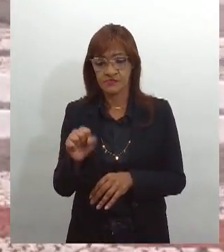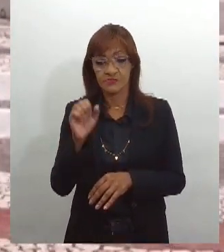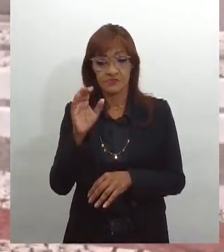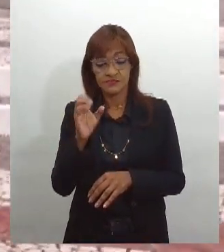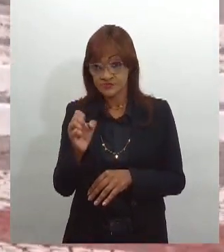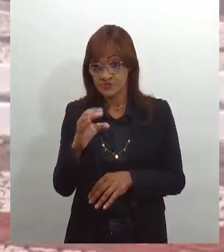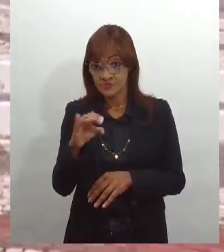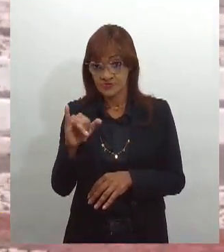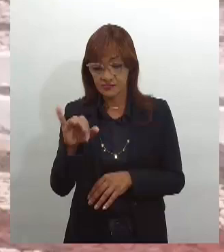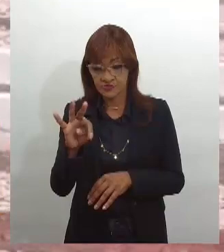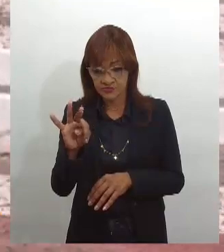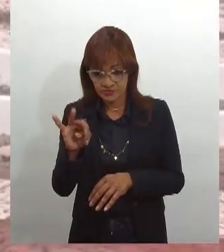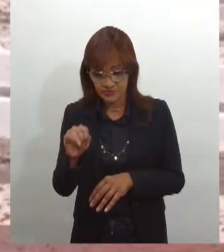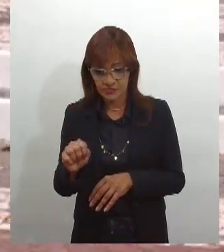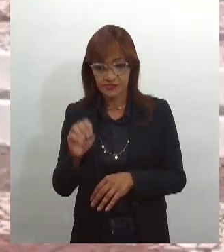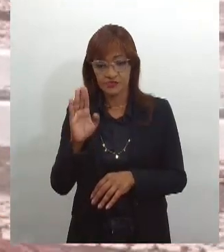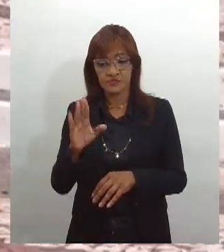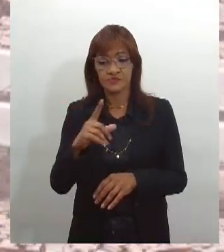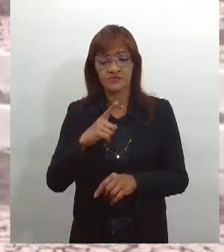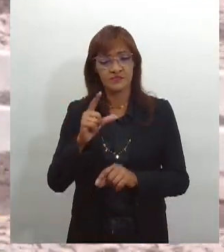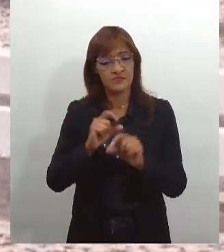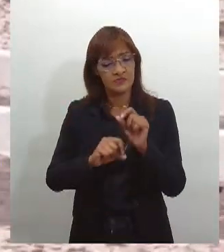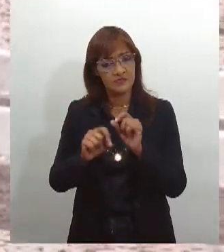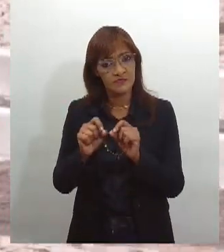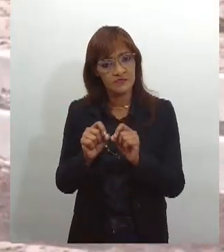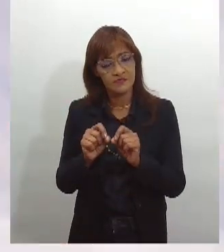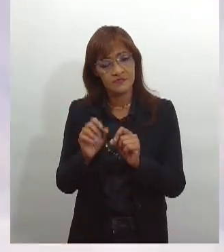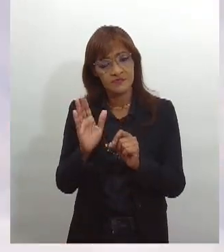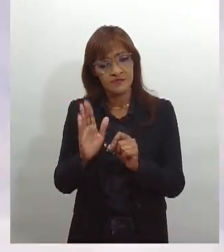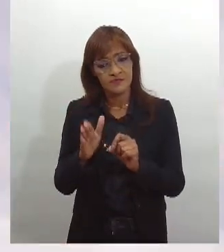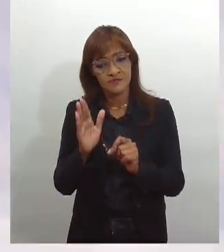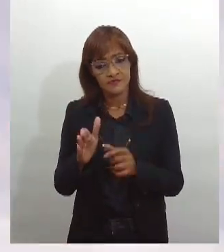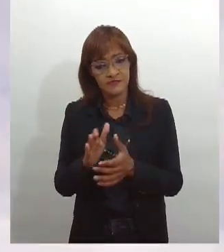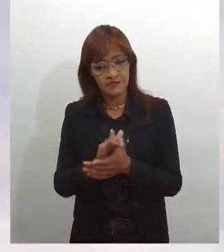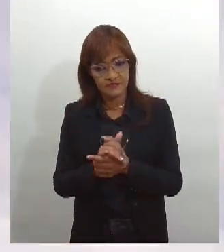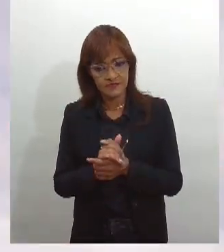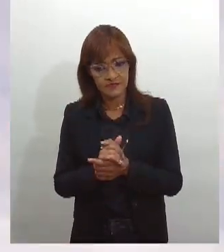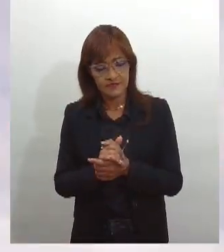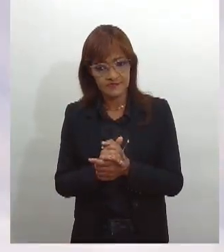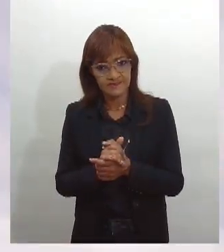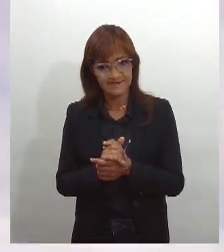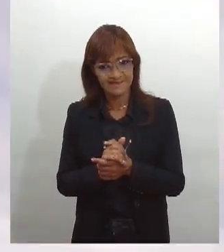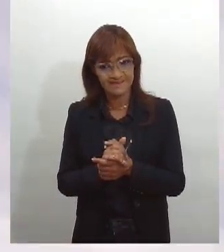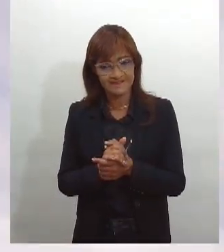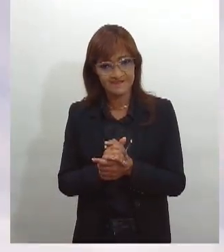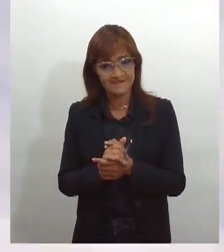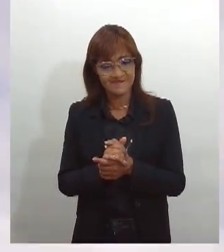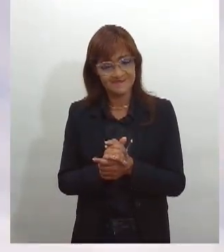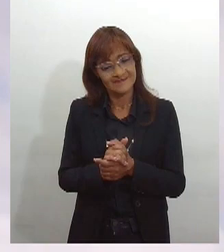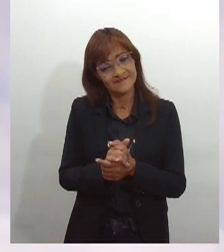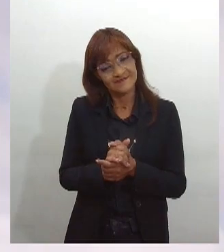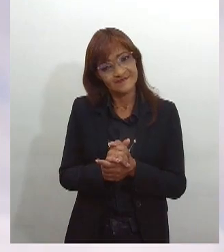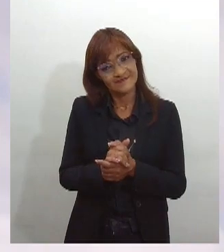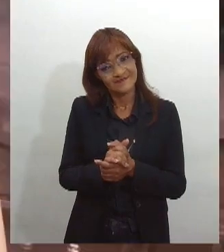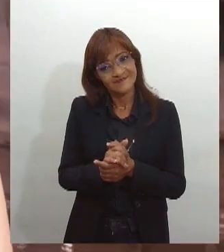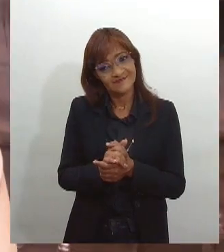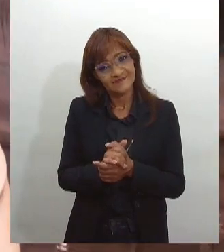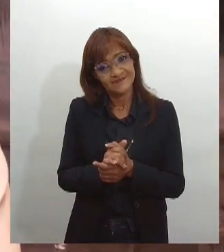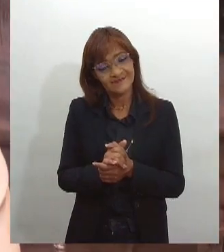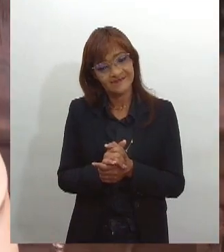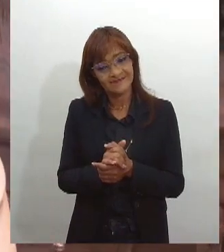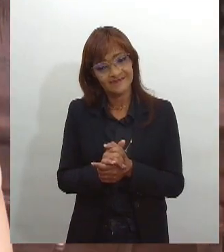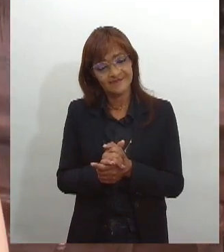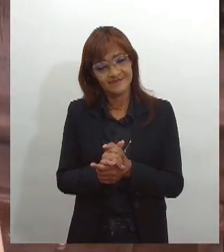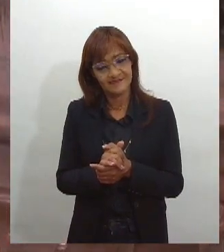restos mortais da figura emblemática e um dos principais atores da política sergipana, Fausto Cardoso.